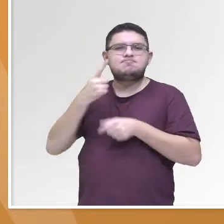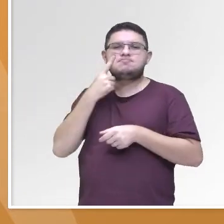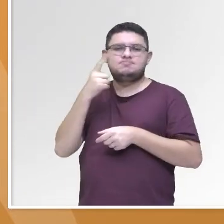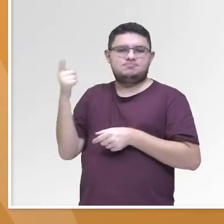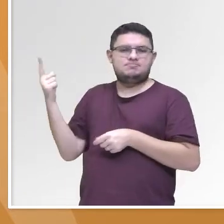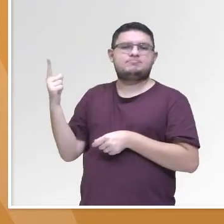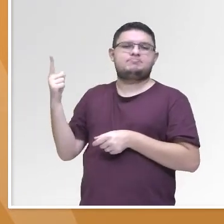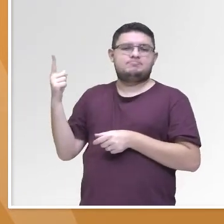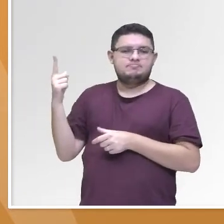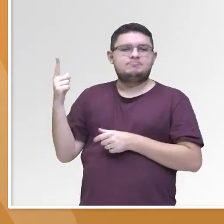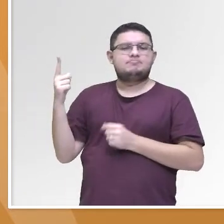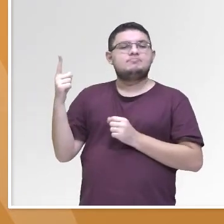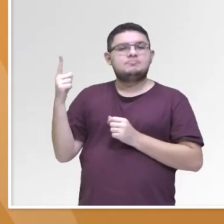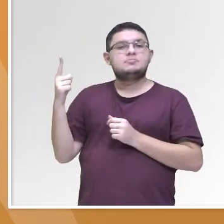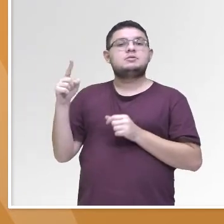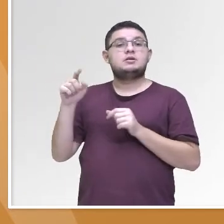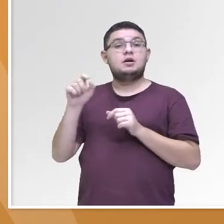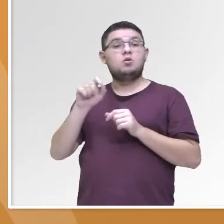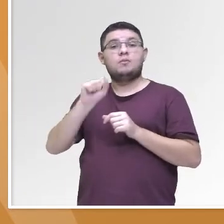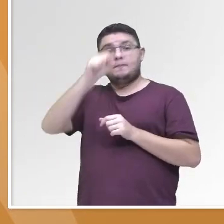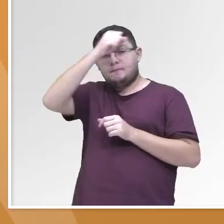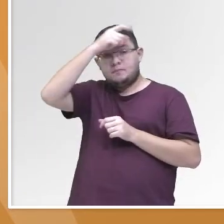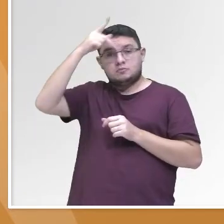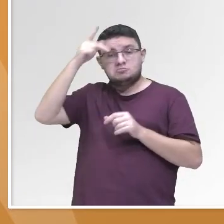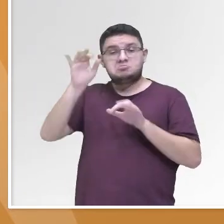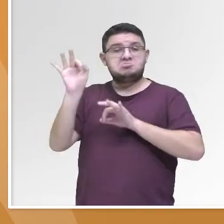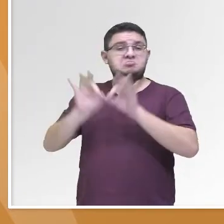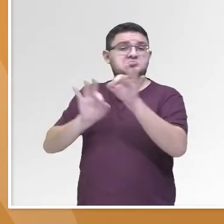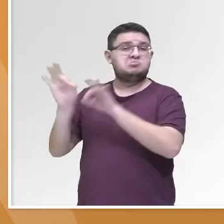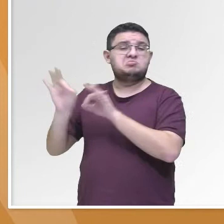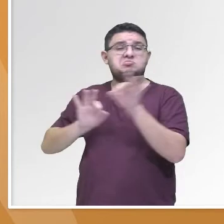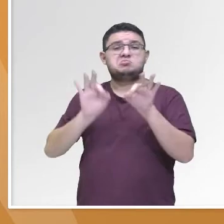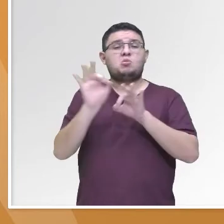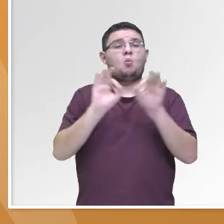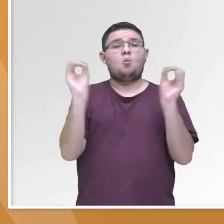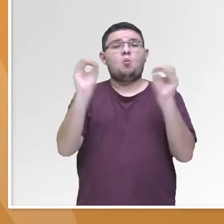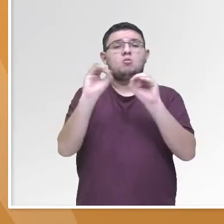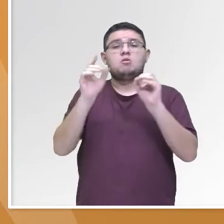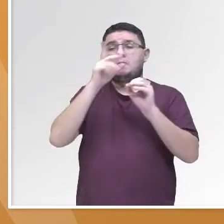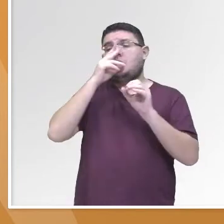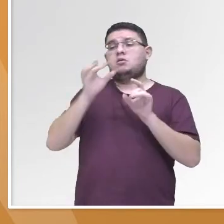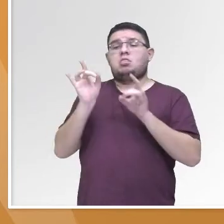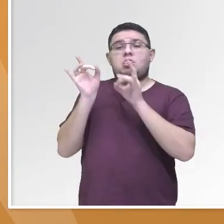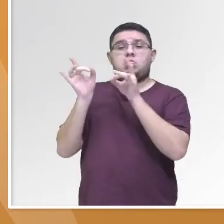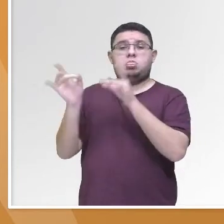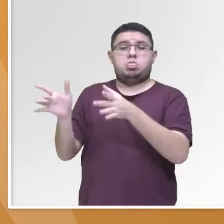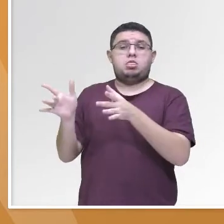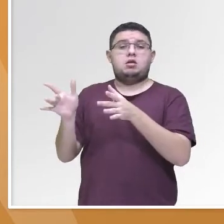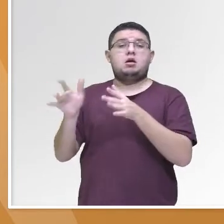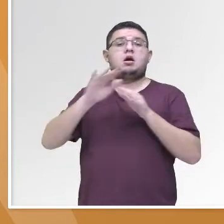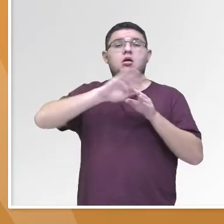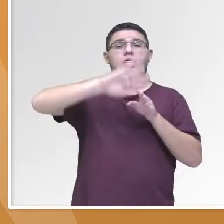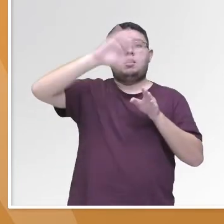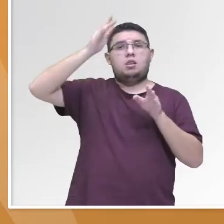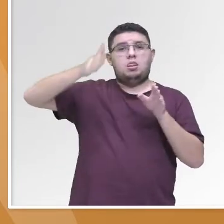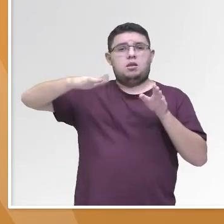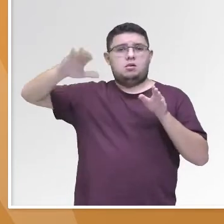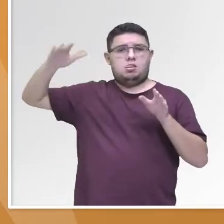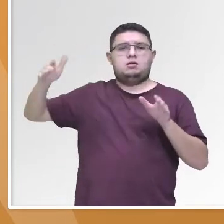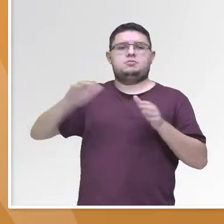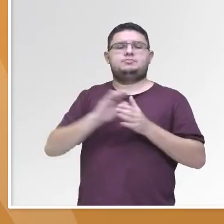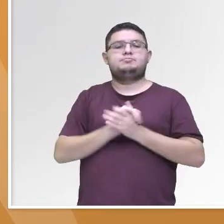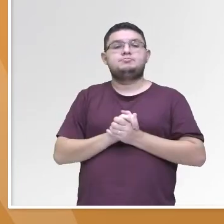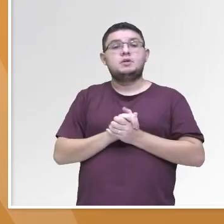aterro controlado para receber, e acaba que fica ali aquele lixo, aquele resíduo todo ali a céu aberto, né? Aí